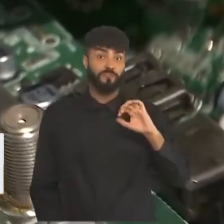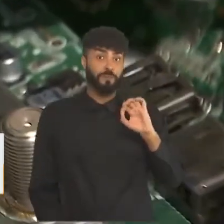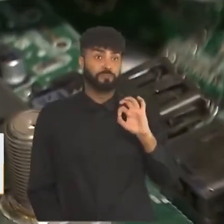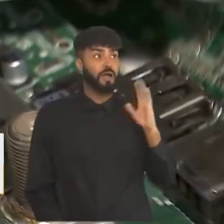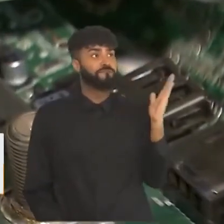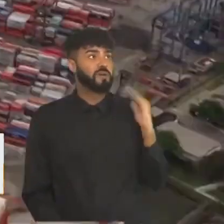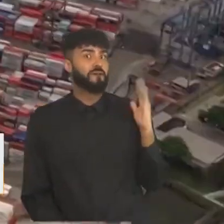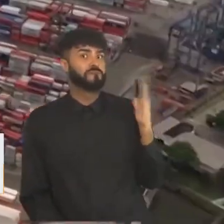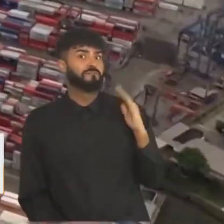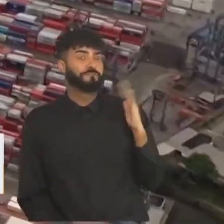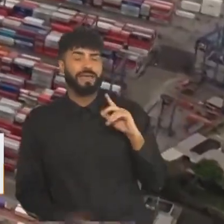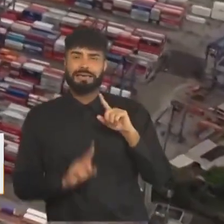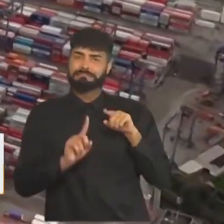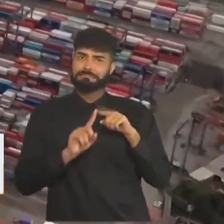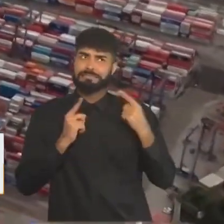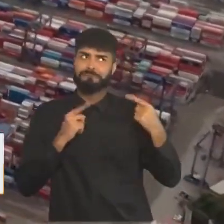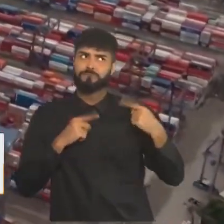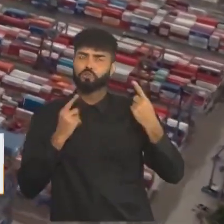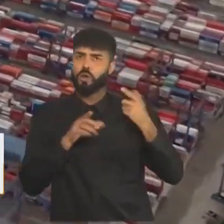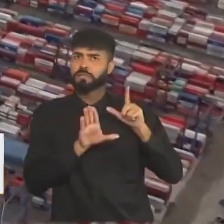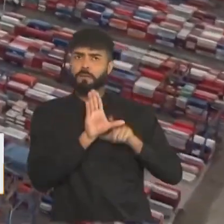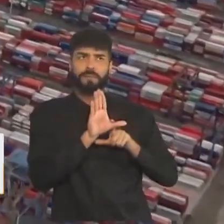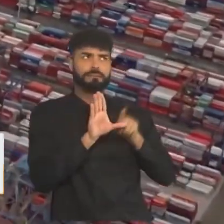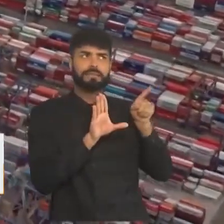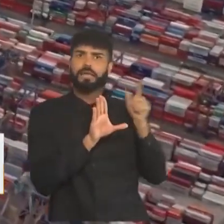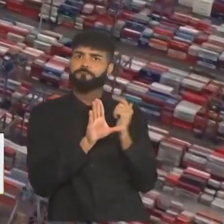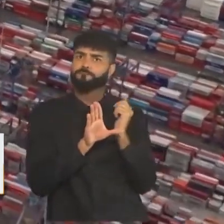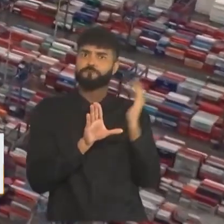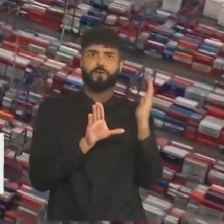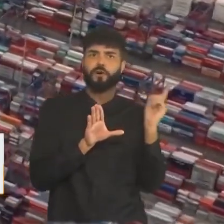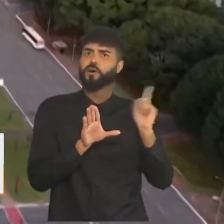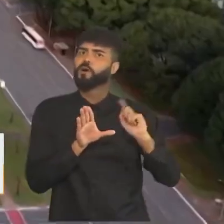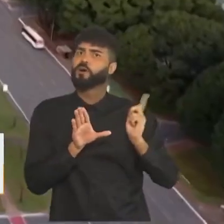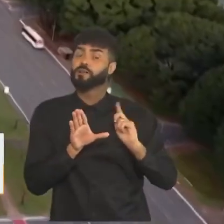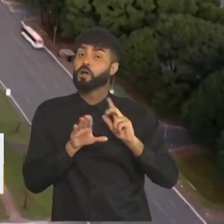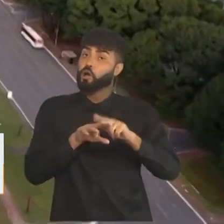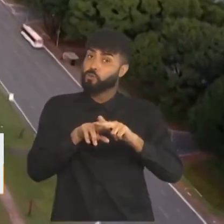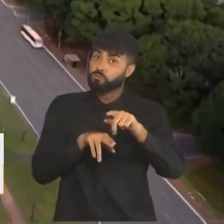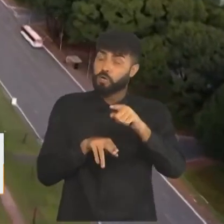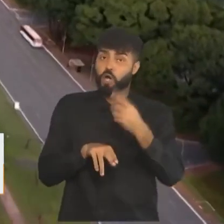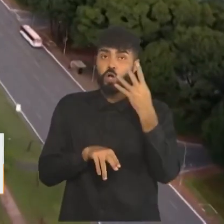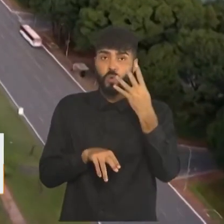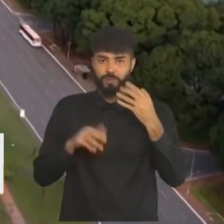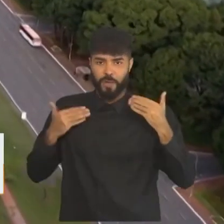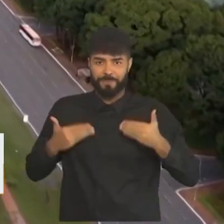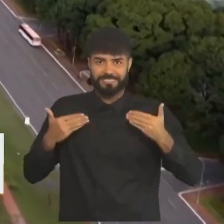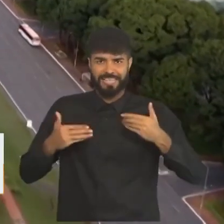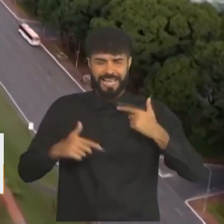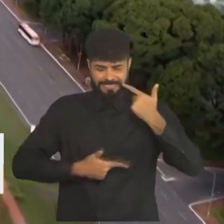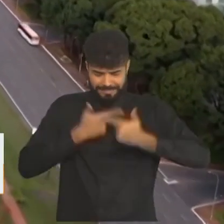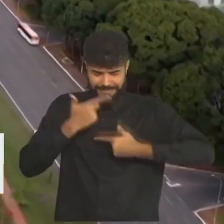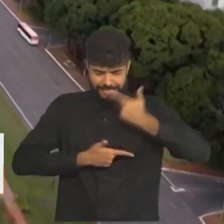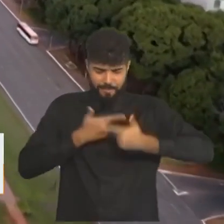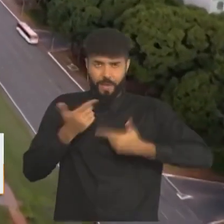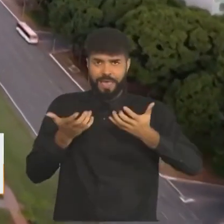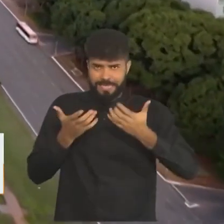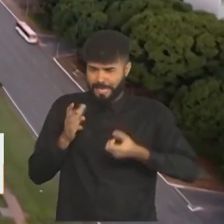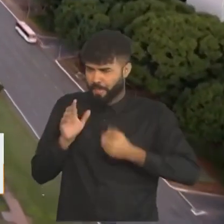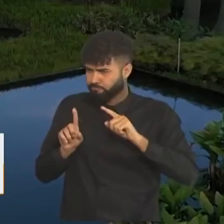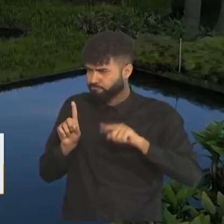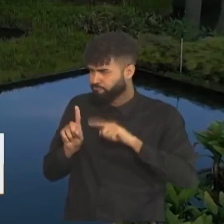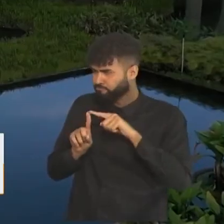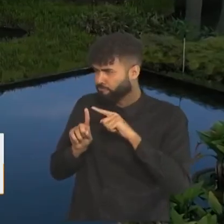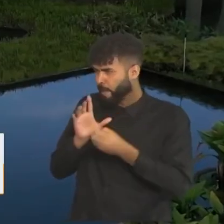o desafio é sair da dependência da importação. Por isso, quatro ministérios trabalham para atingir esse